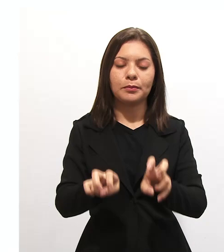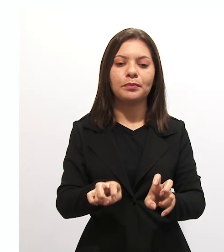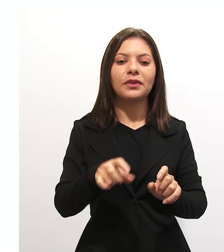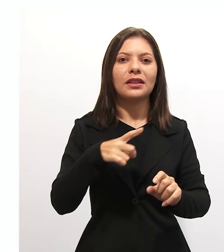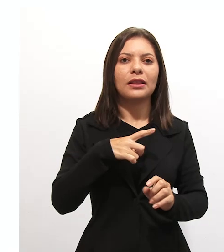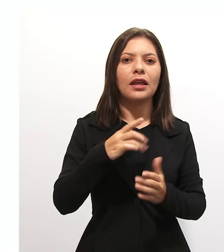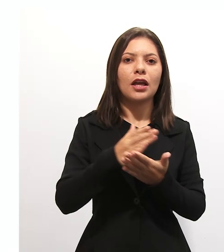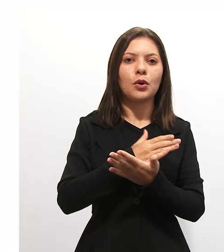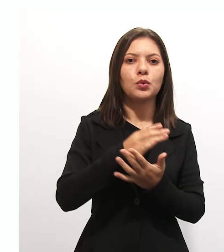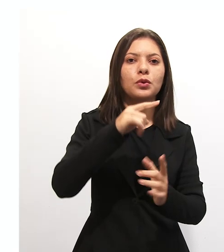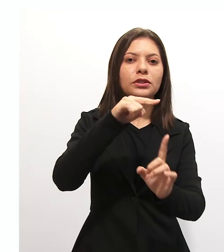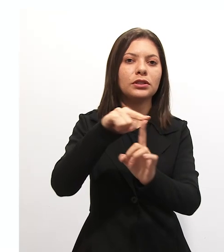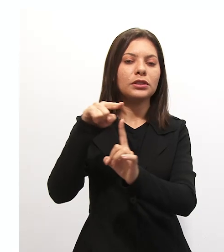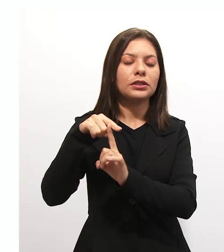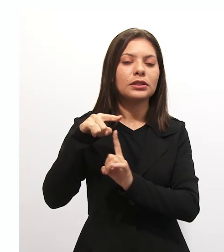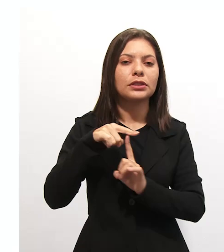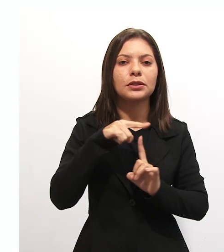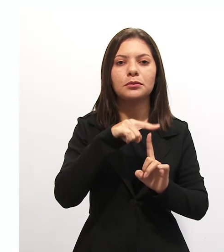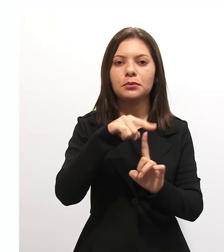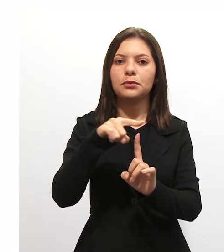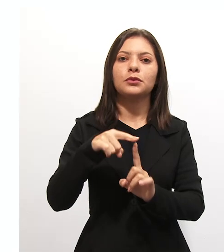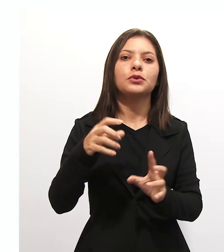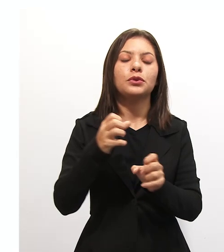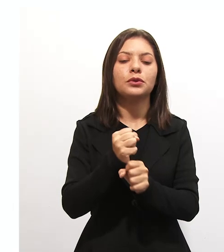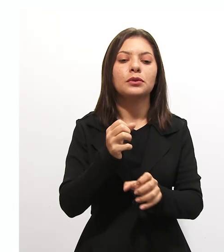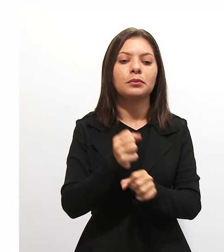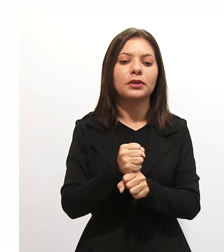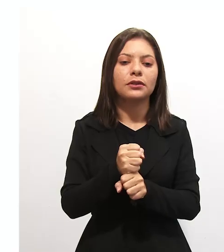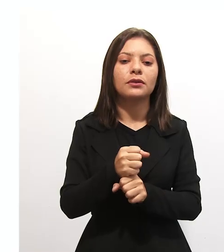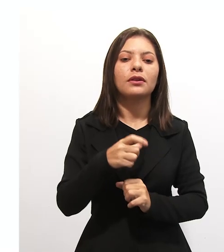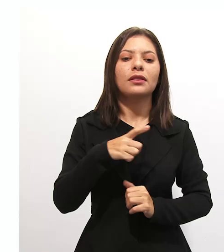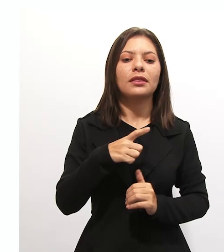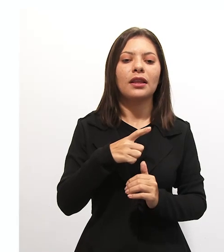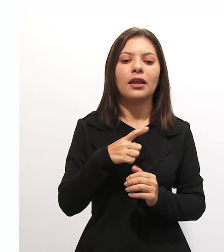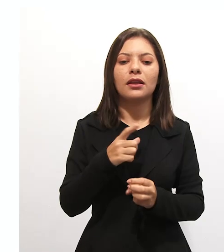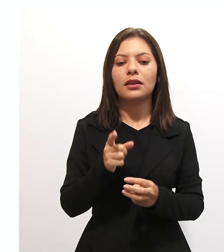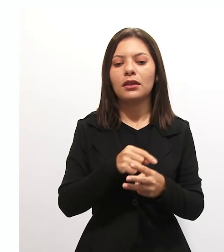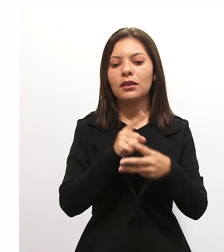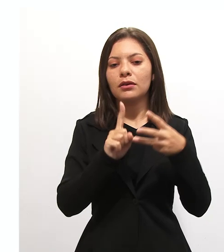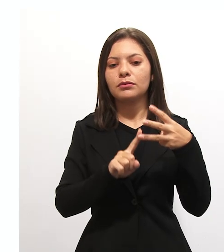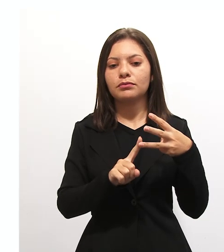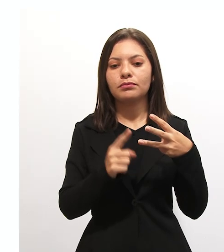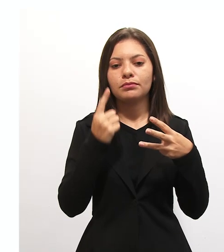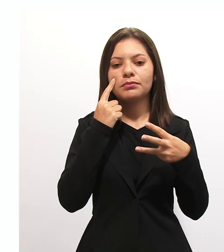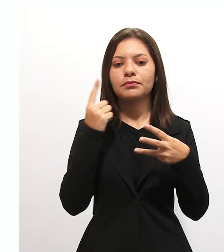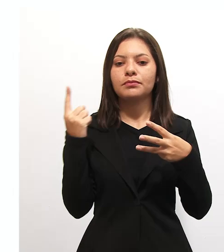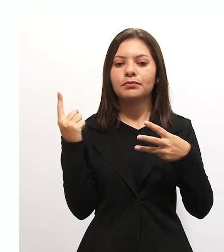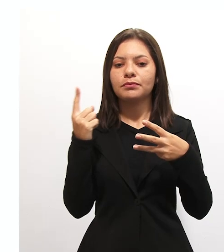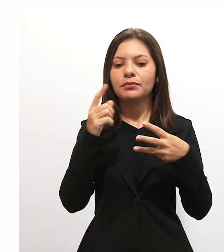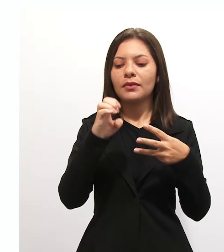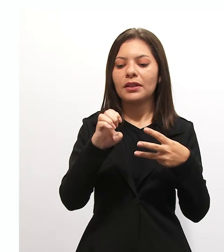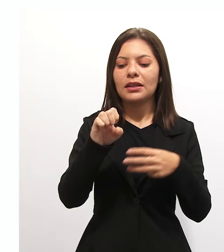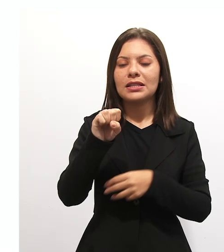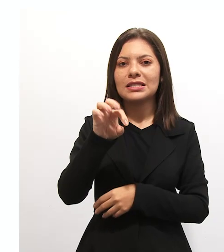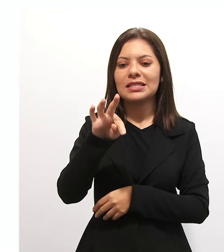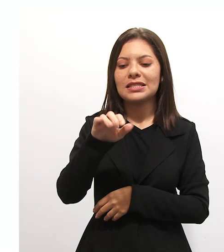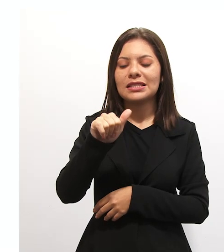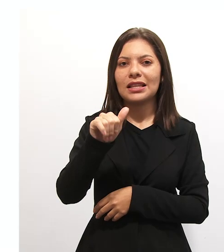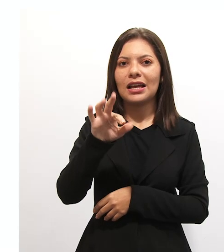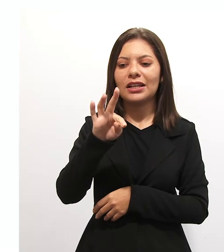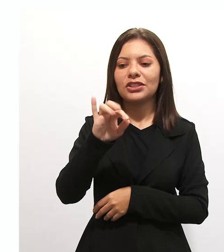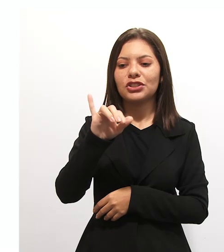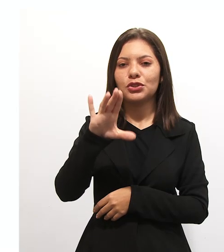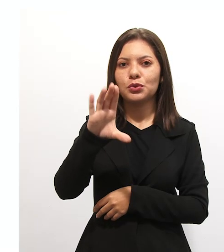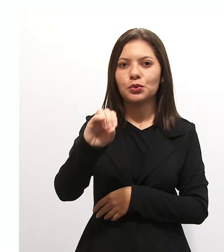tipos de orçamento. Assim como a gente tem o orçamento estático, que é baseado em um único cenário. É estático, é como se fosse uma